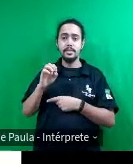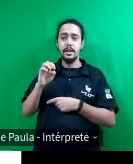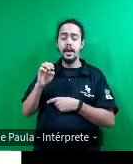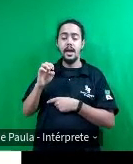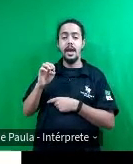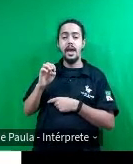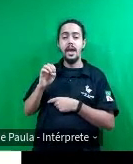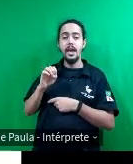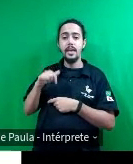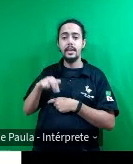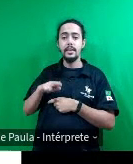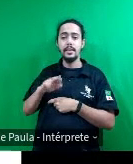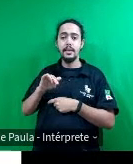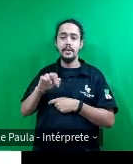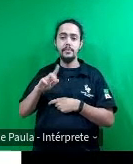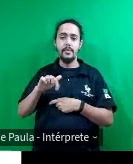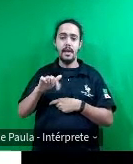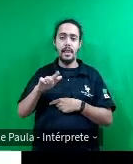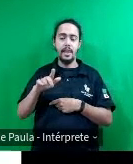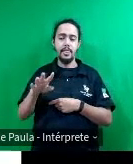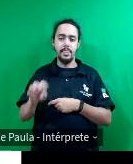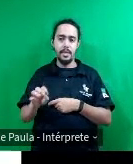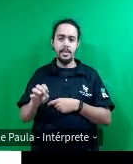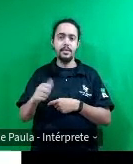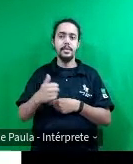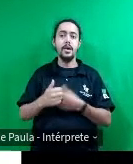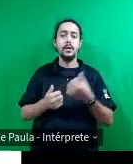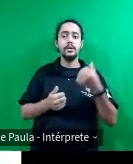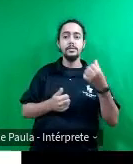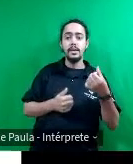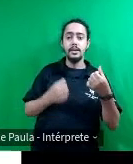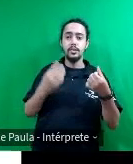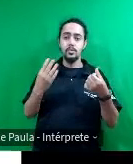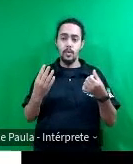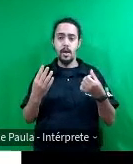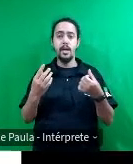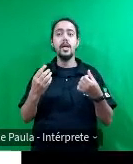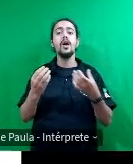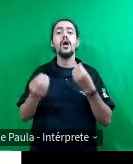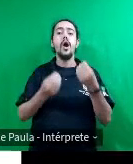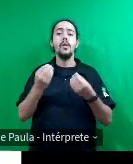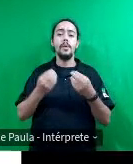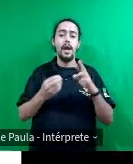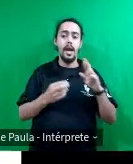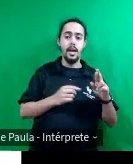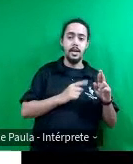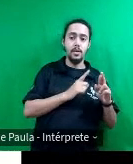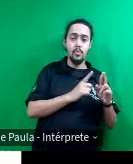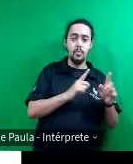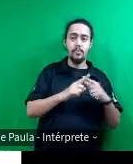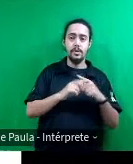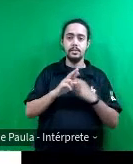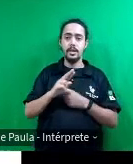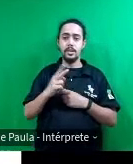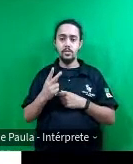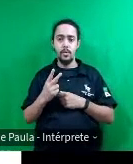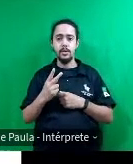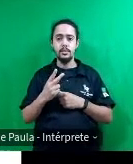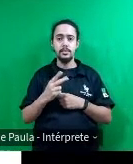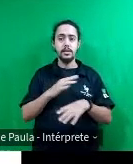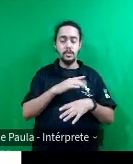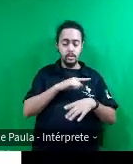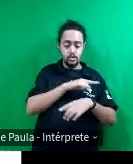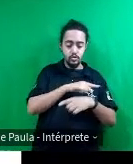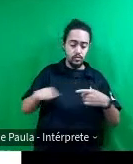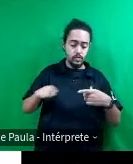R2. 2 resistores conectados em paralelo fica R1 vezes R2 dividido pela soma. 6 vezes 4 dividido por 6